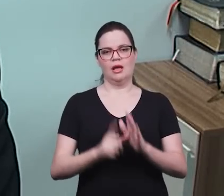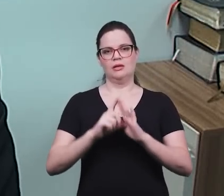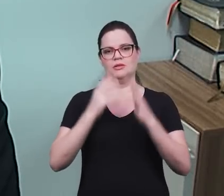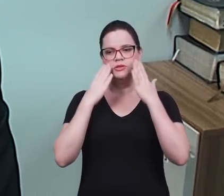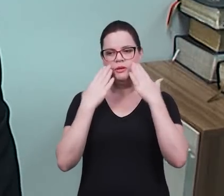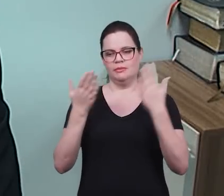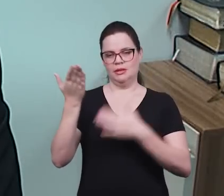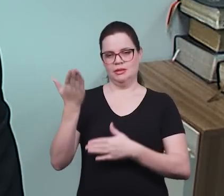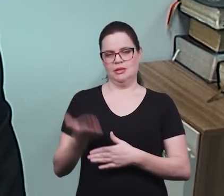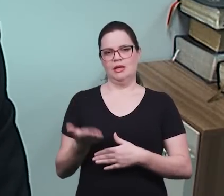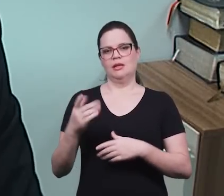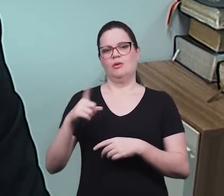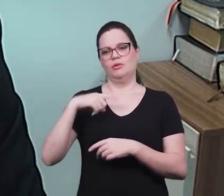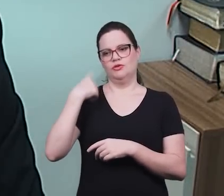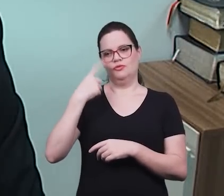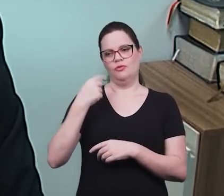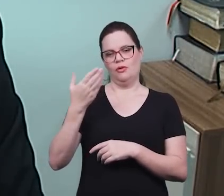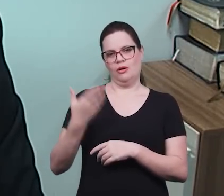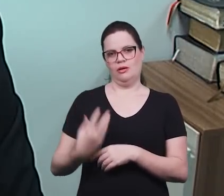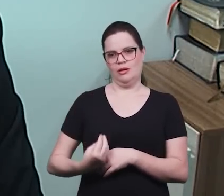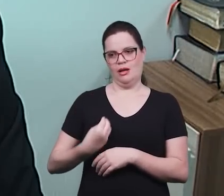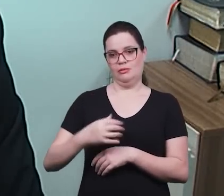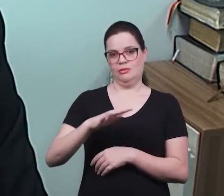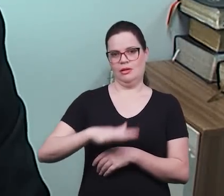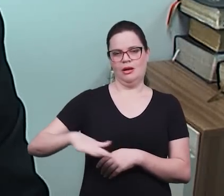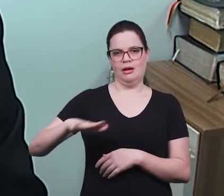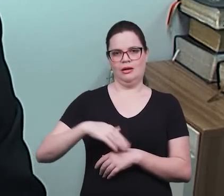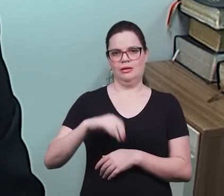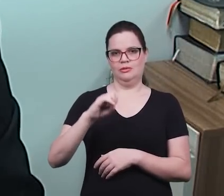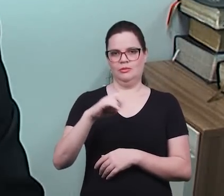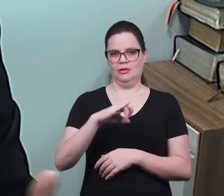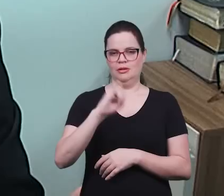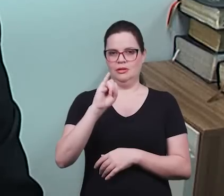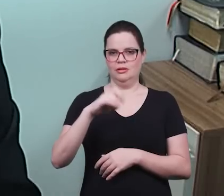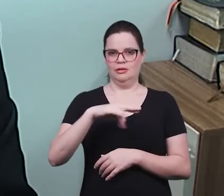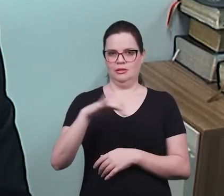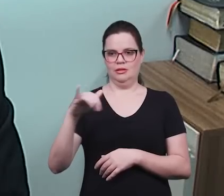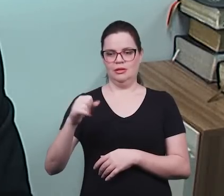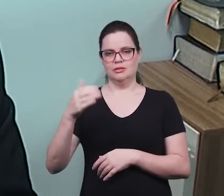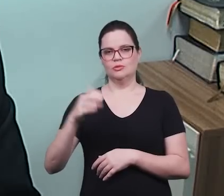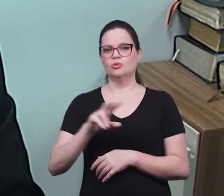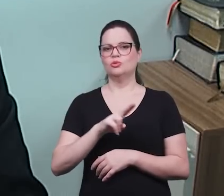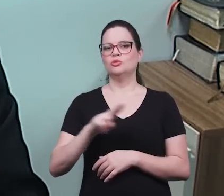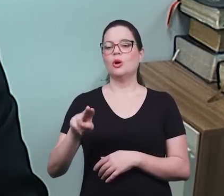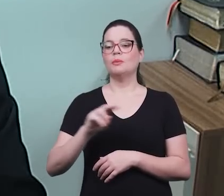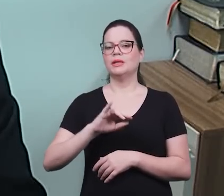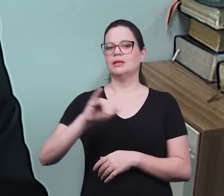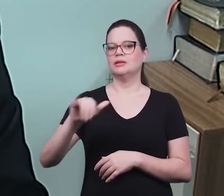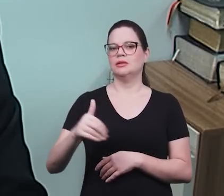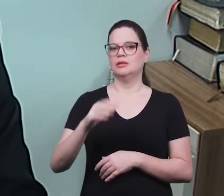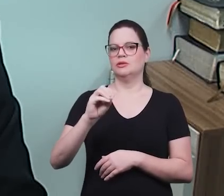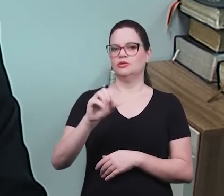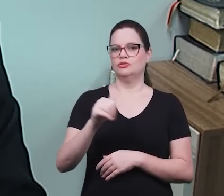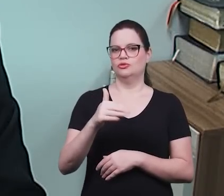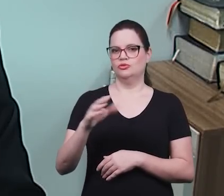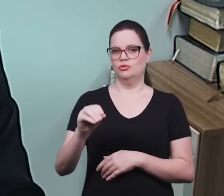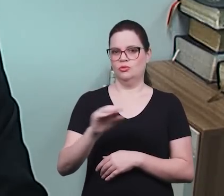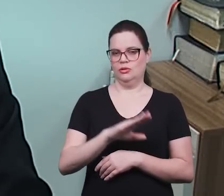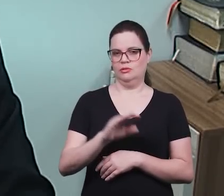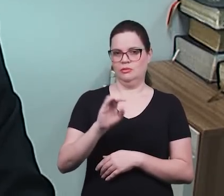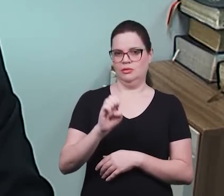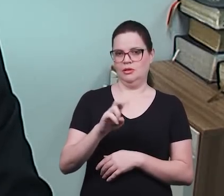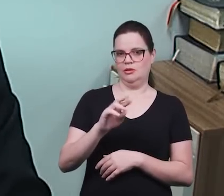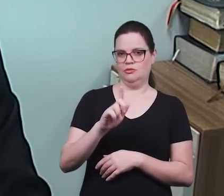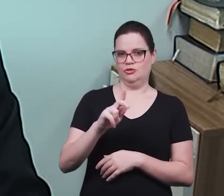na área, nós estamos aqui com um advogado e o nome dele é João Eugênio. Ele estará aqui trazendo